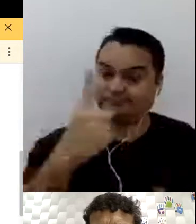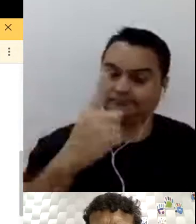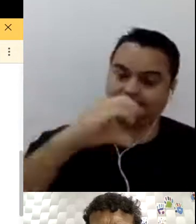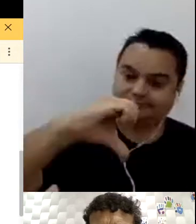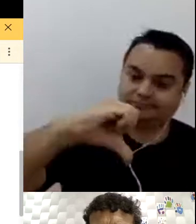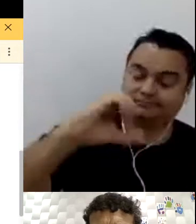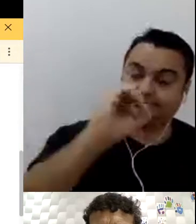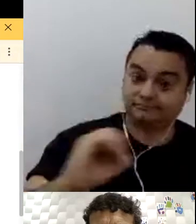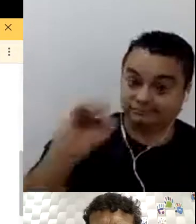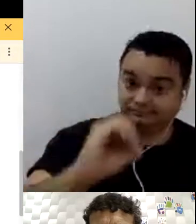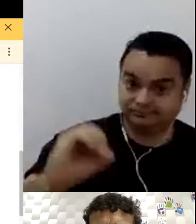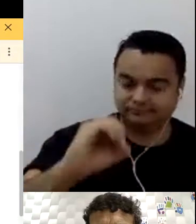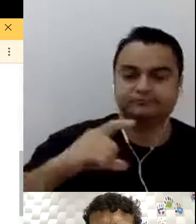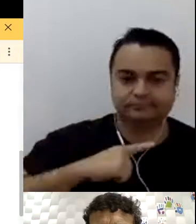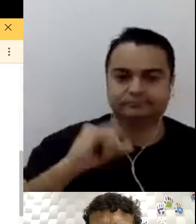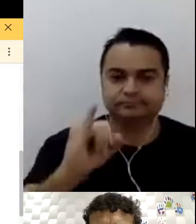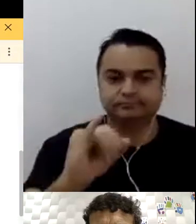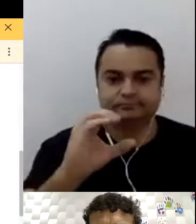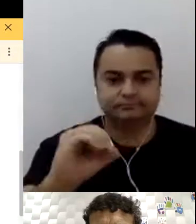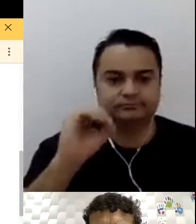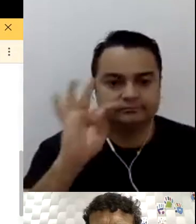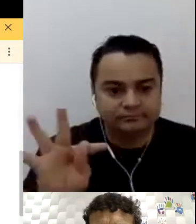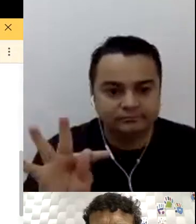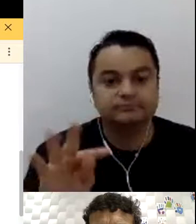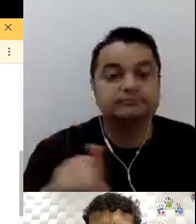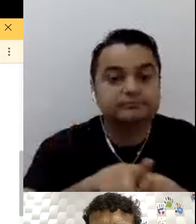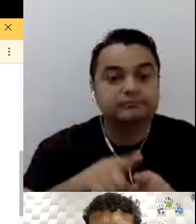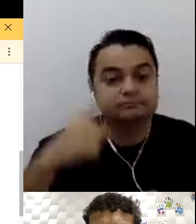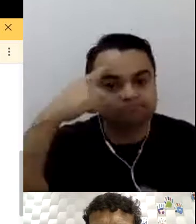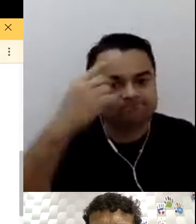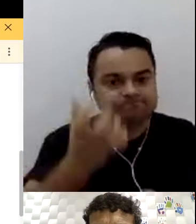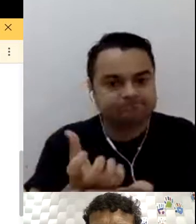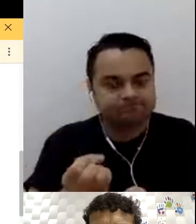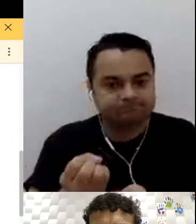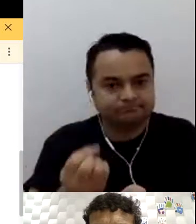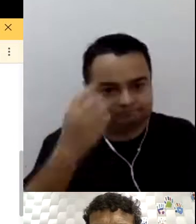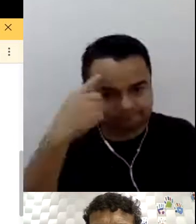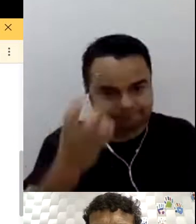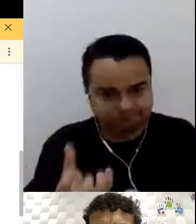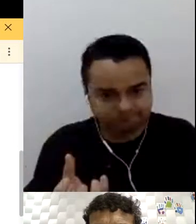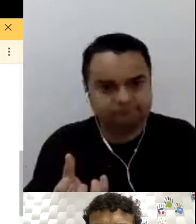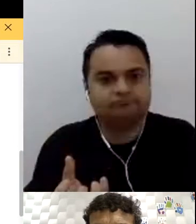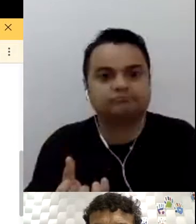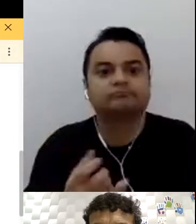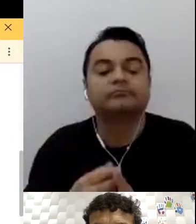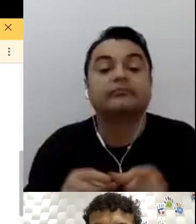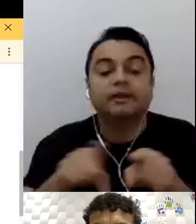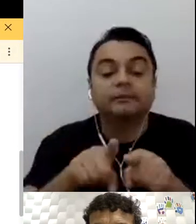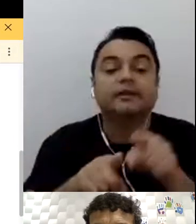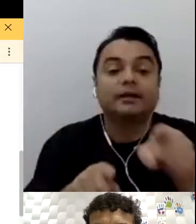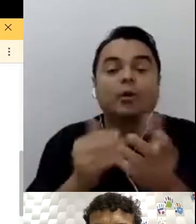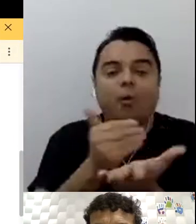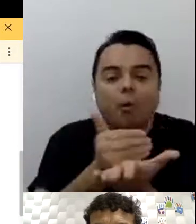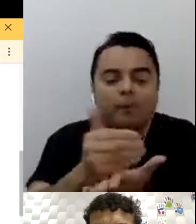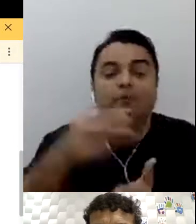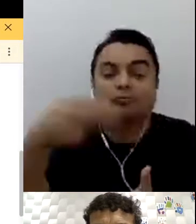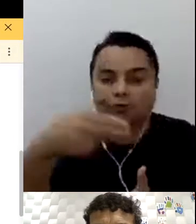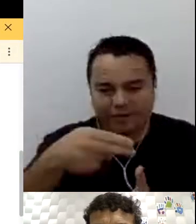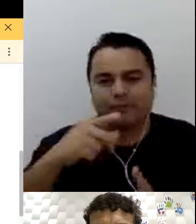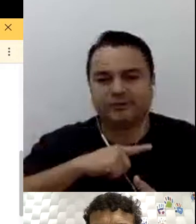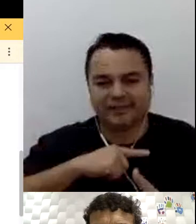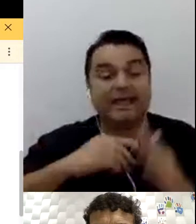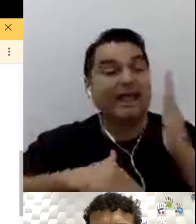gente vai falar sobre IoT e inteligência artificial. E no comecinho de novembro, a gente vai propor aí uma atividade mais prática